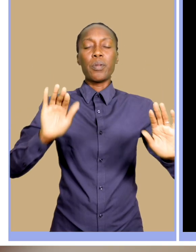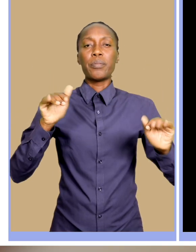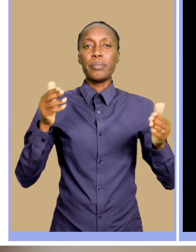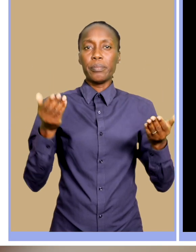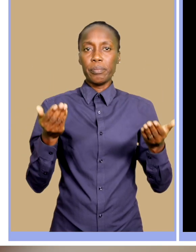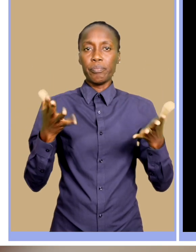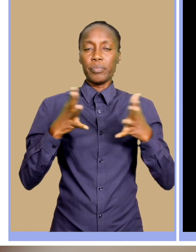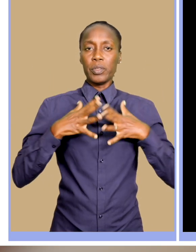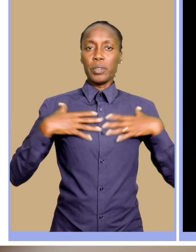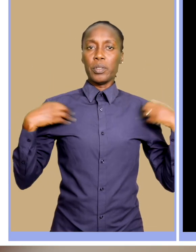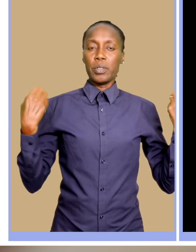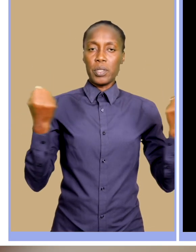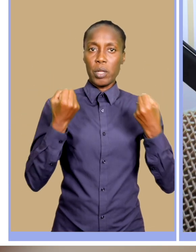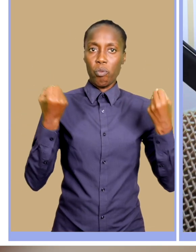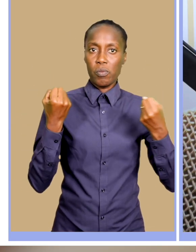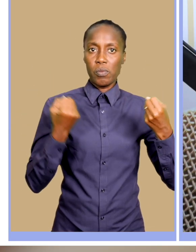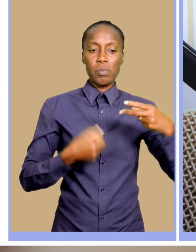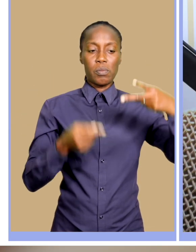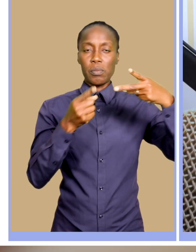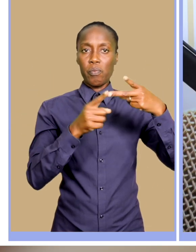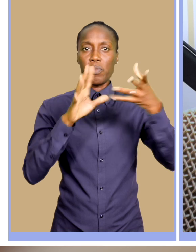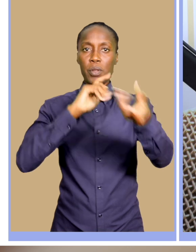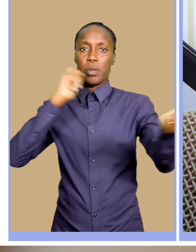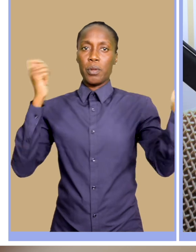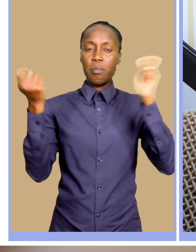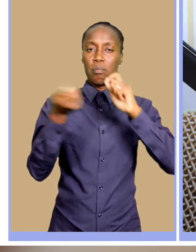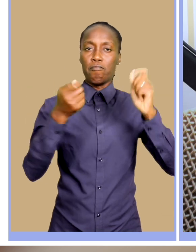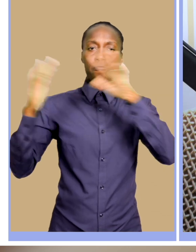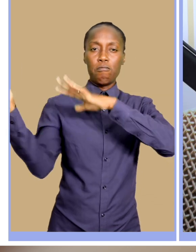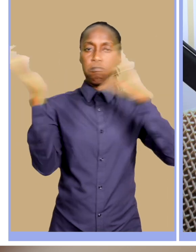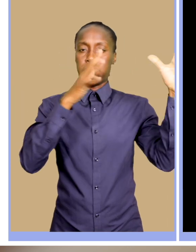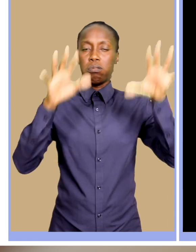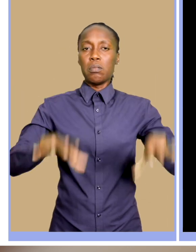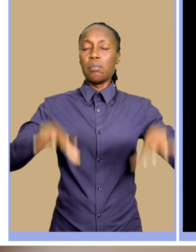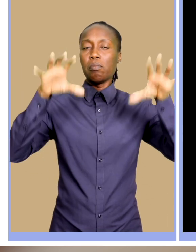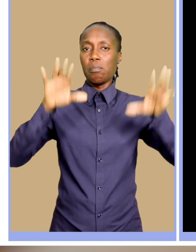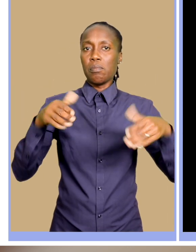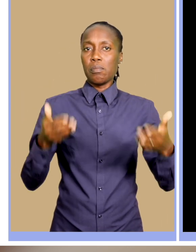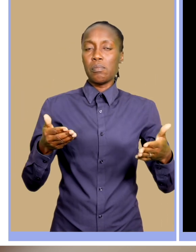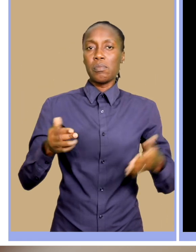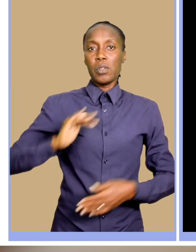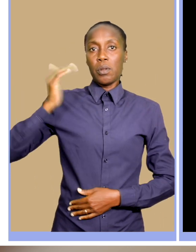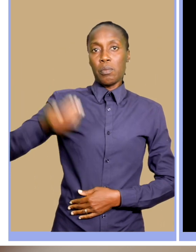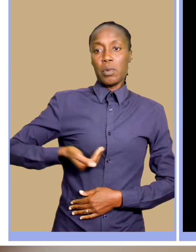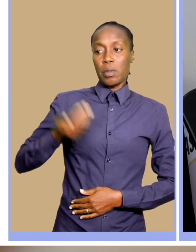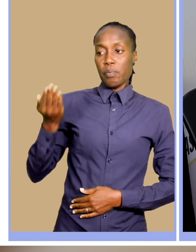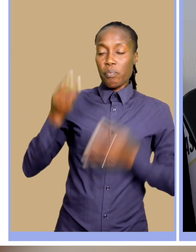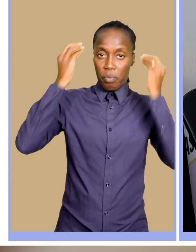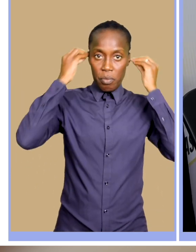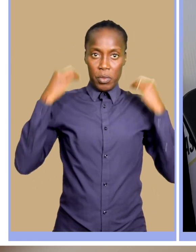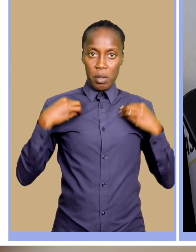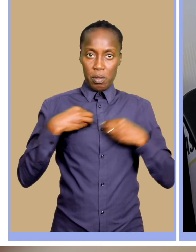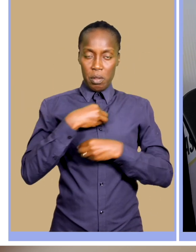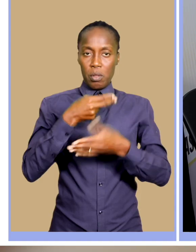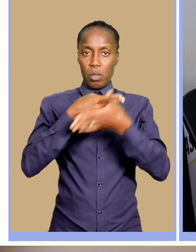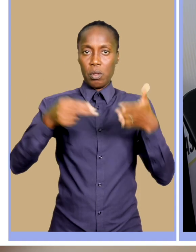climáticas. Estaremos aqui com a doutora Tatiana Maruf, não é? Que ela